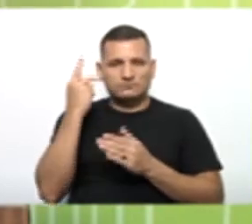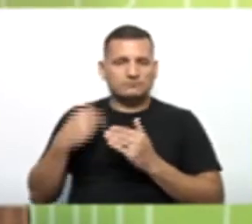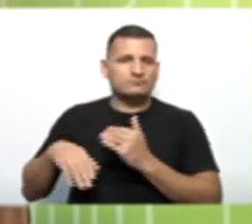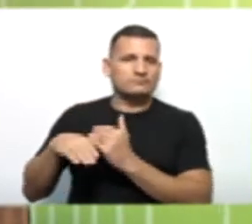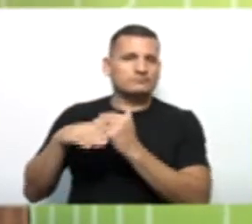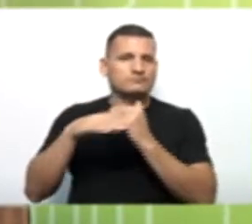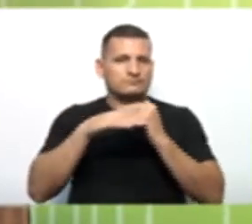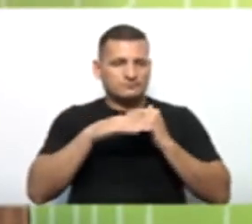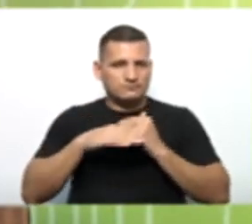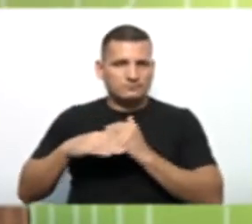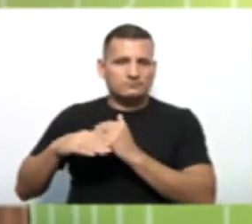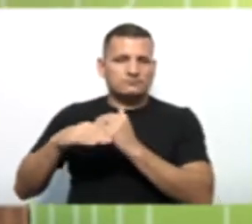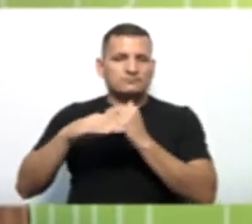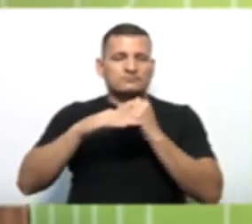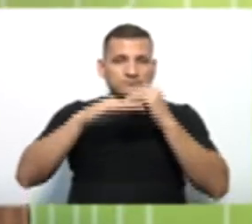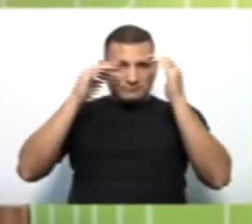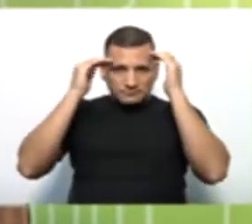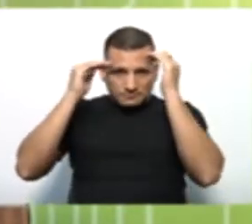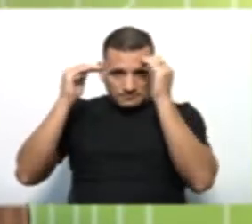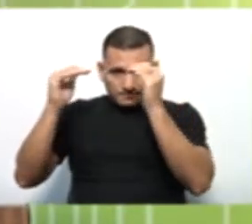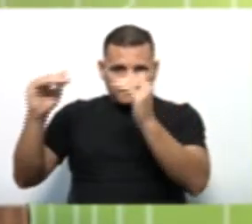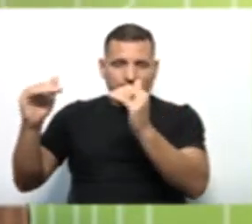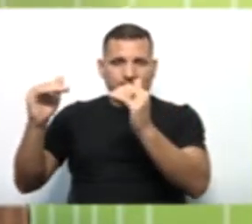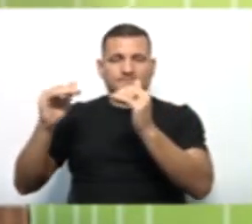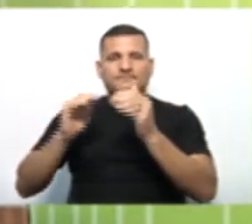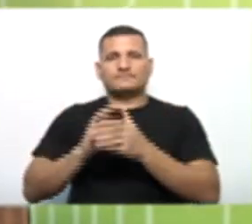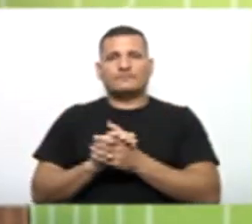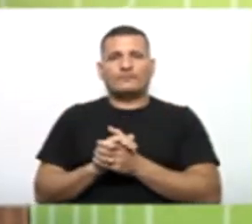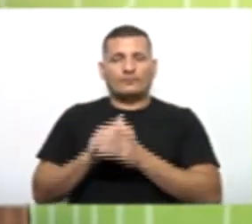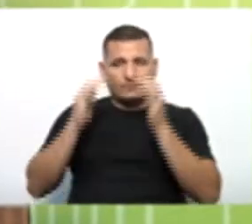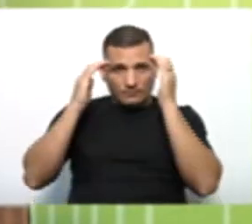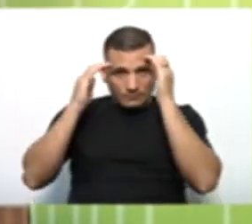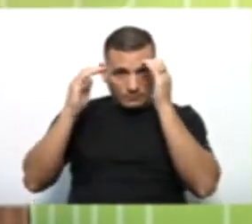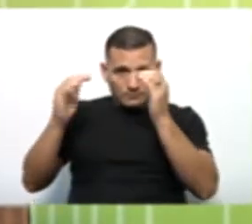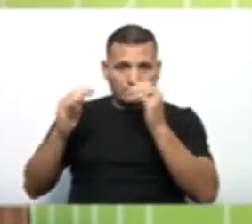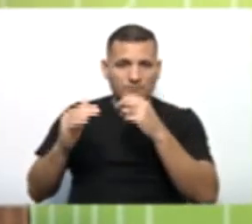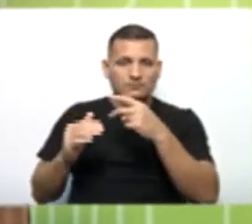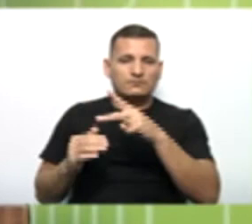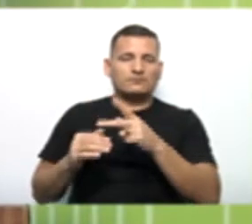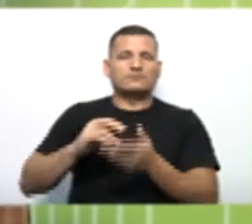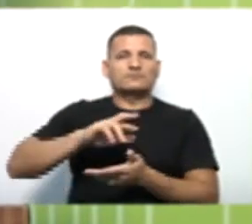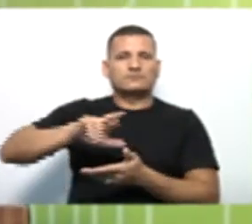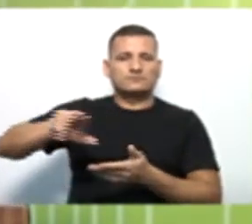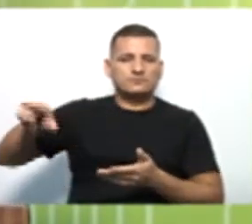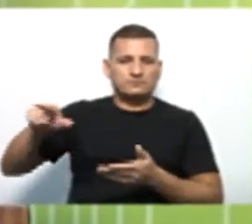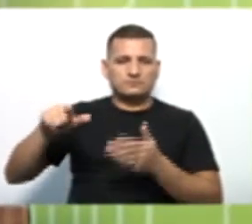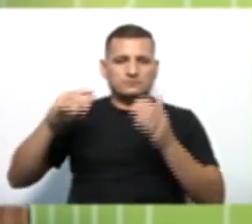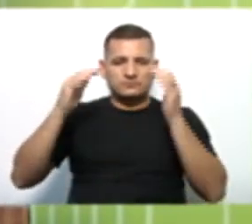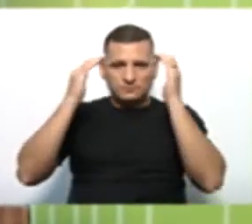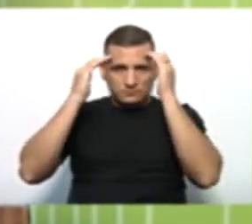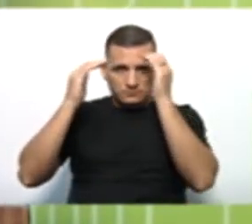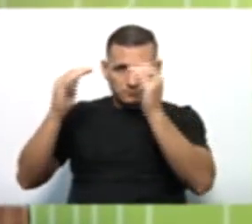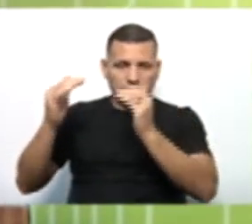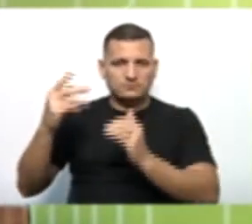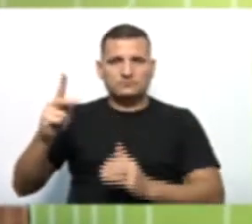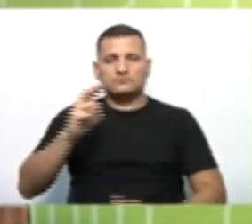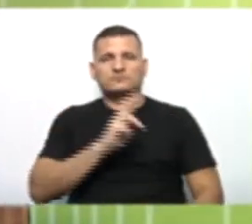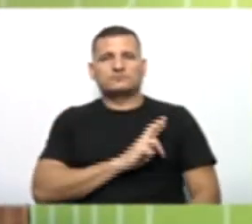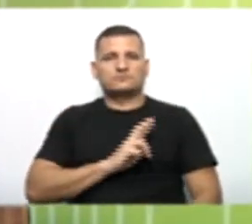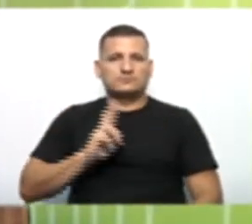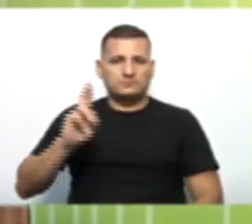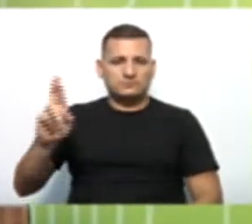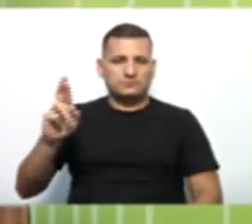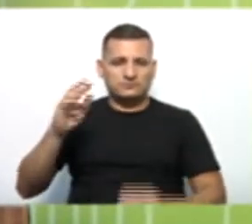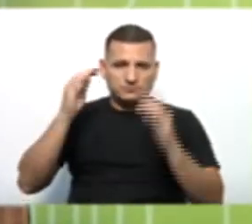mesma forma com igualdade com respeito respeitando as suas diferenças respeitando a religião